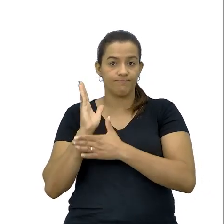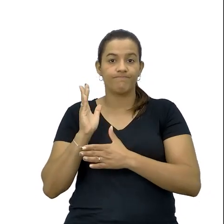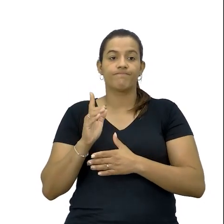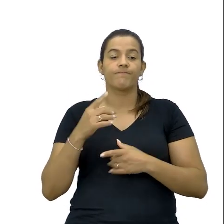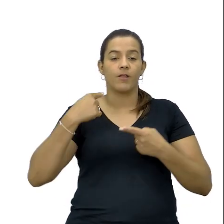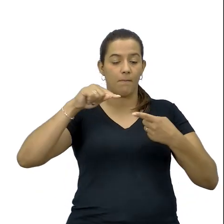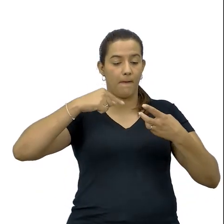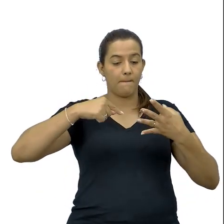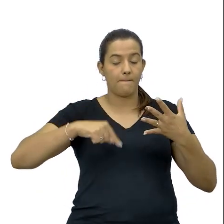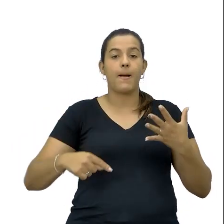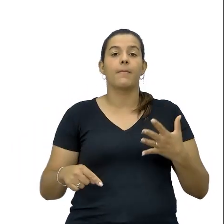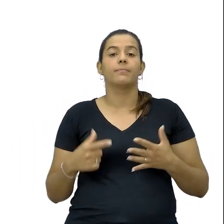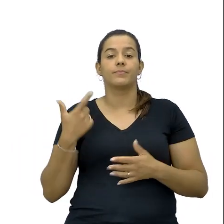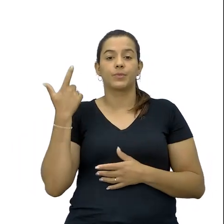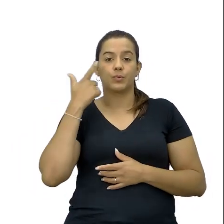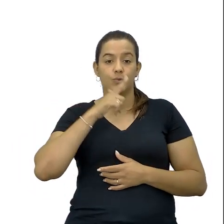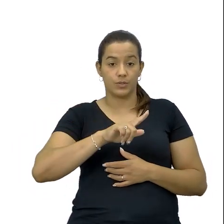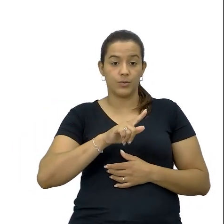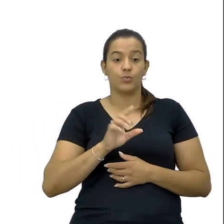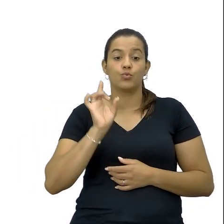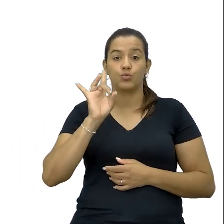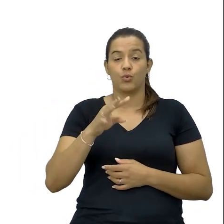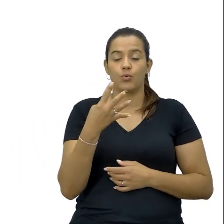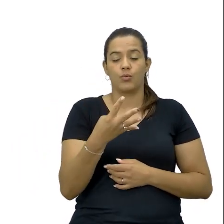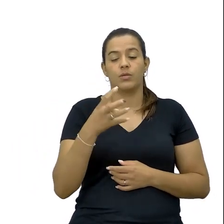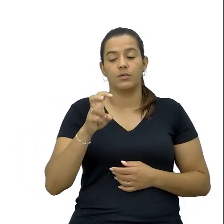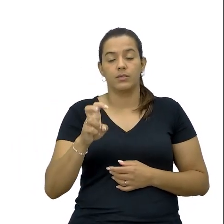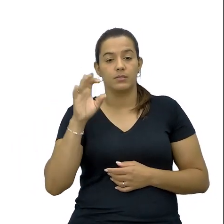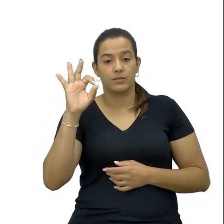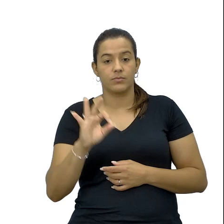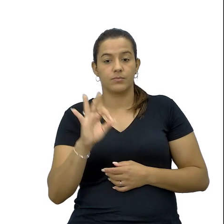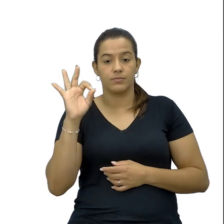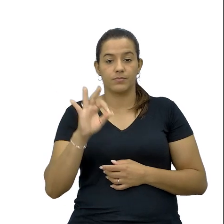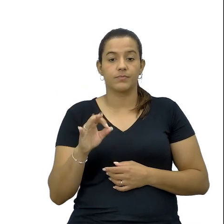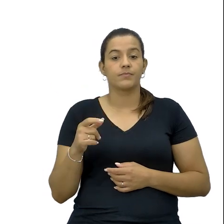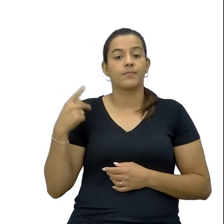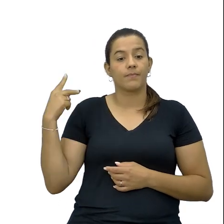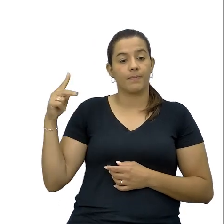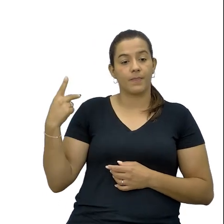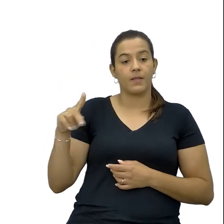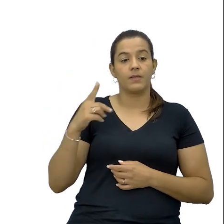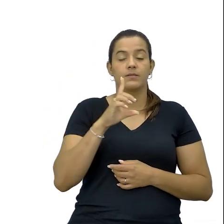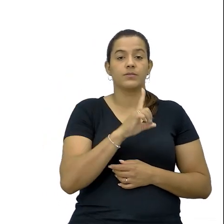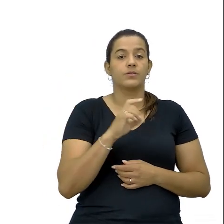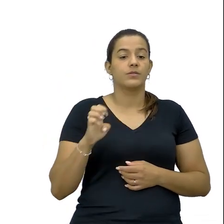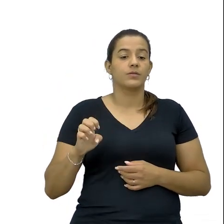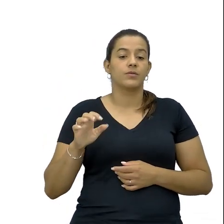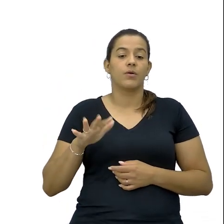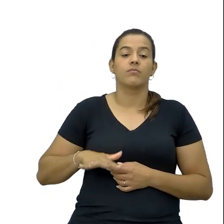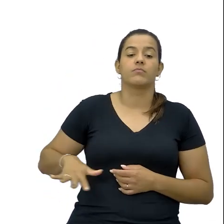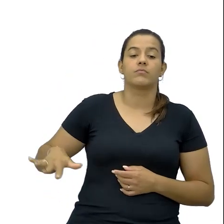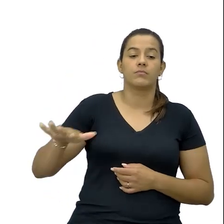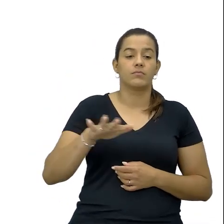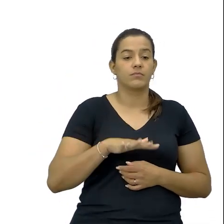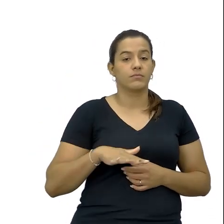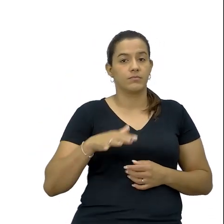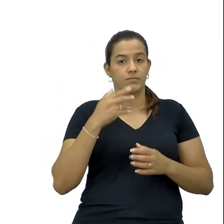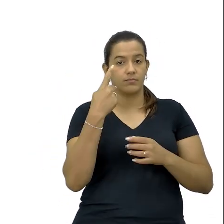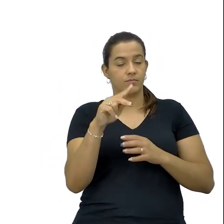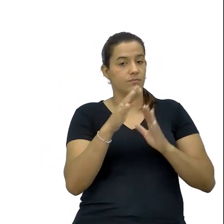alunos dos estudantes dessa diretoria de ensino, lembrem que eu falei, aqui vocês podem ver das vossas